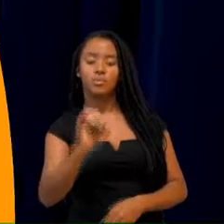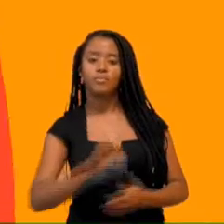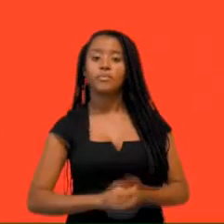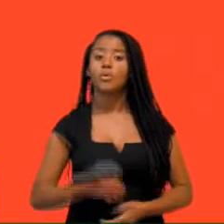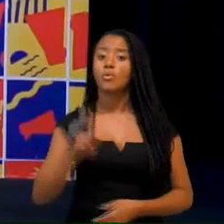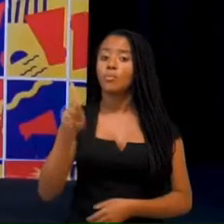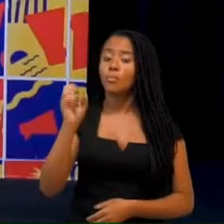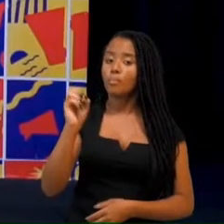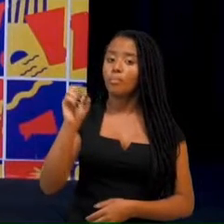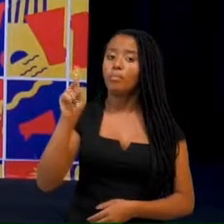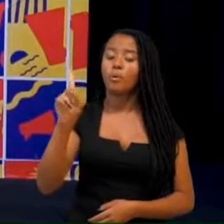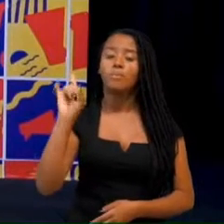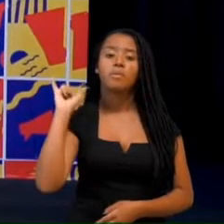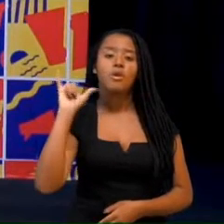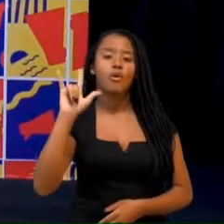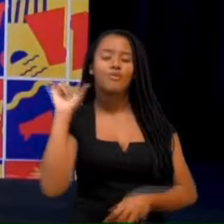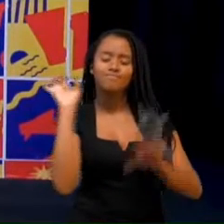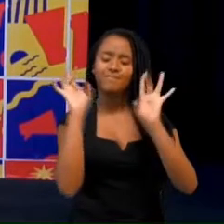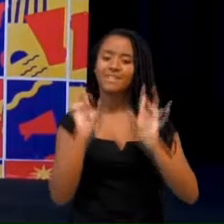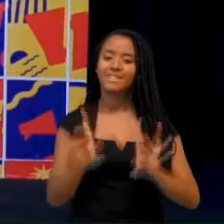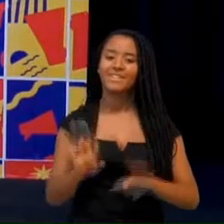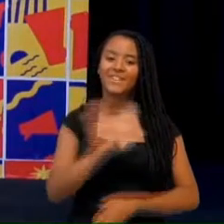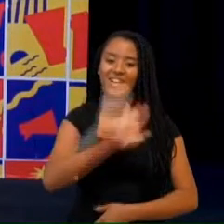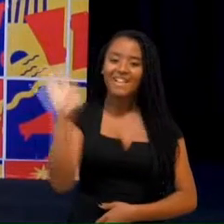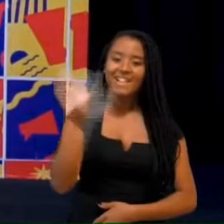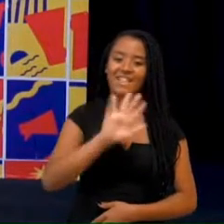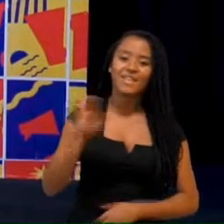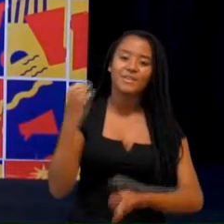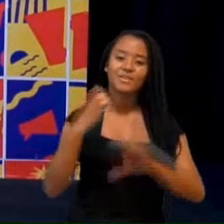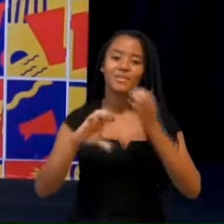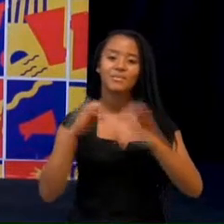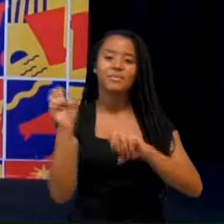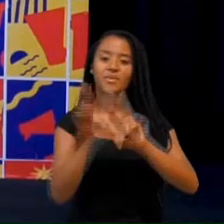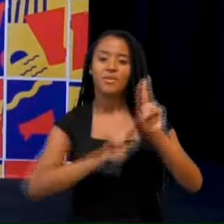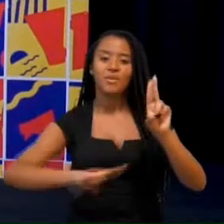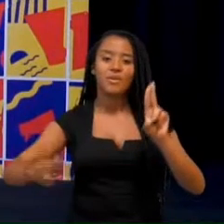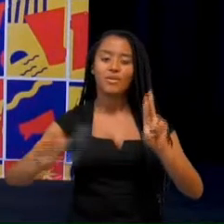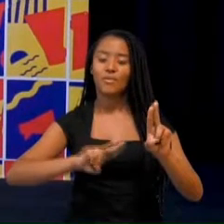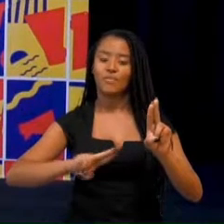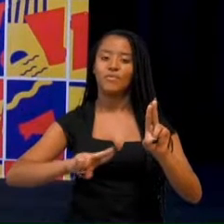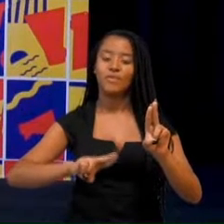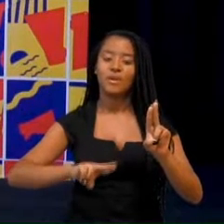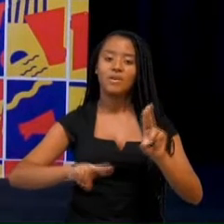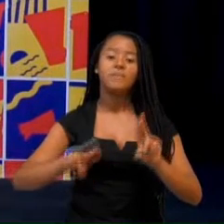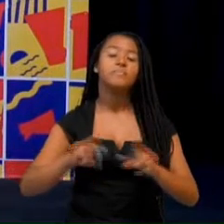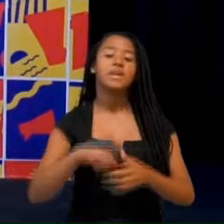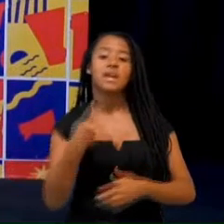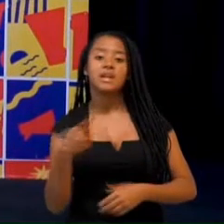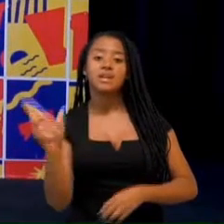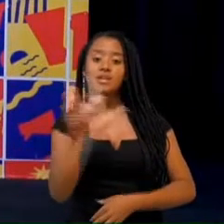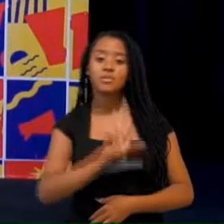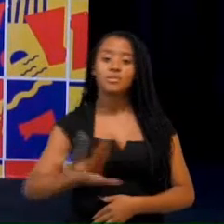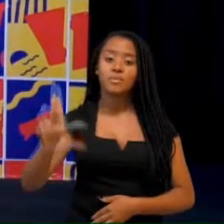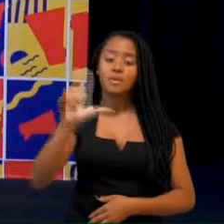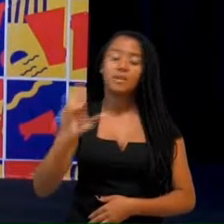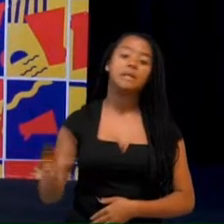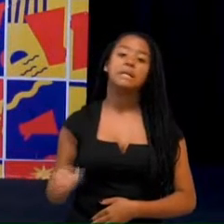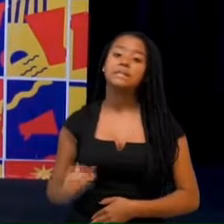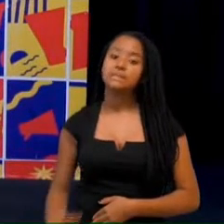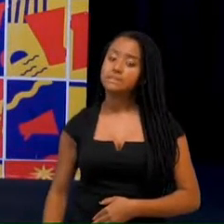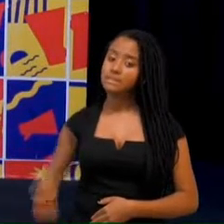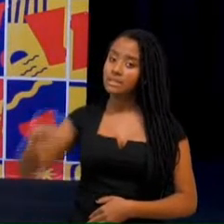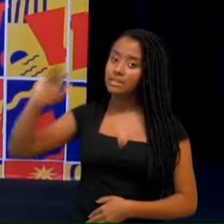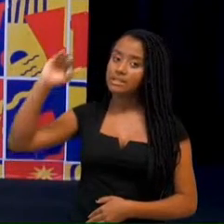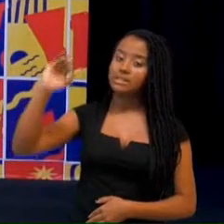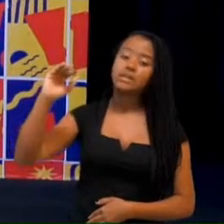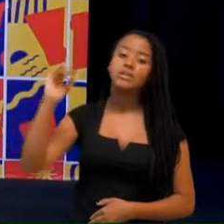incrível Fala galera comunica UFO eu sou o dío cantor artista daqui de Uberlândia também nascido em tiaba criado lá e